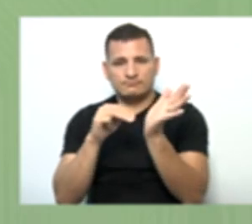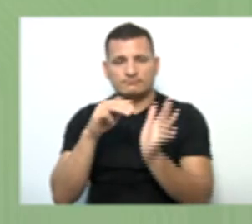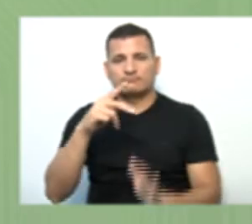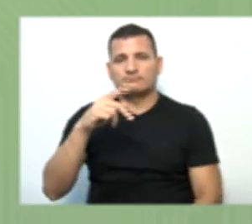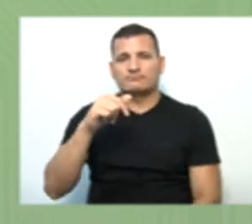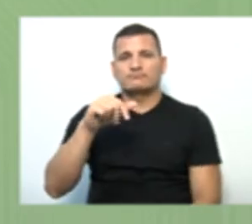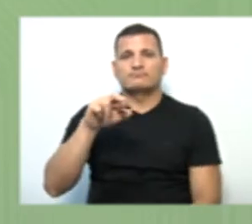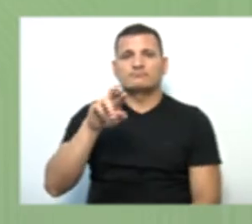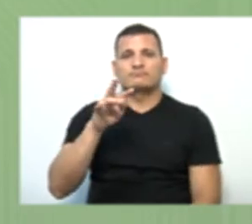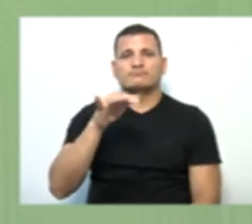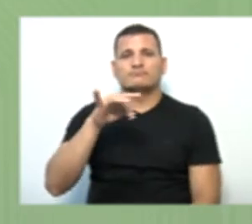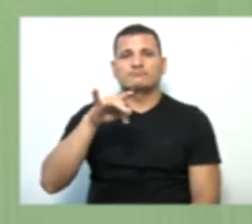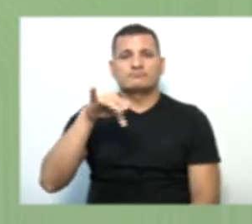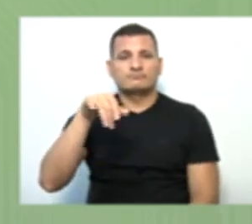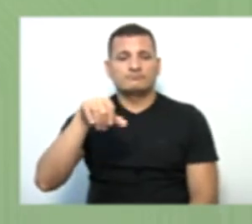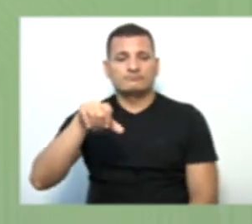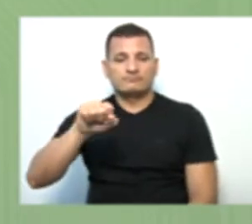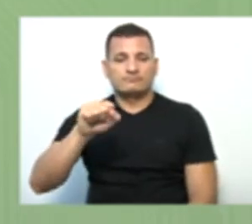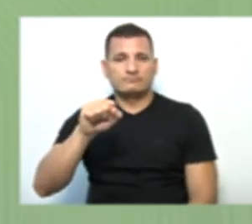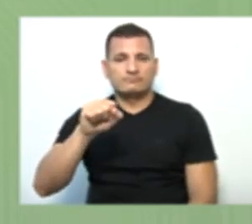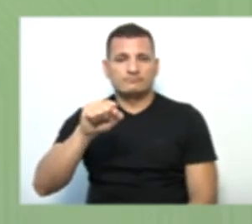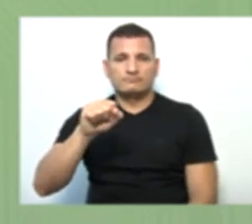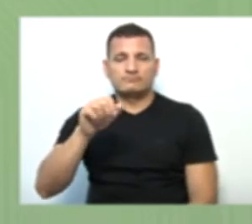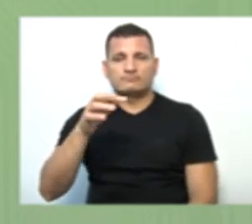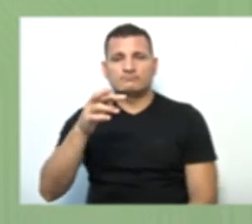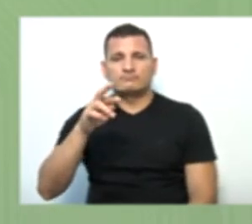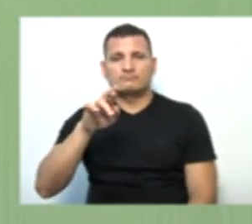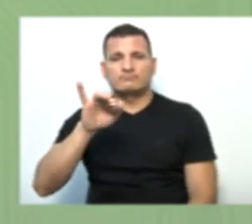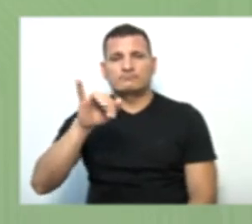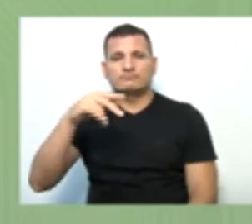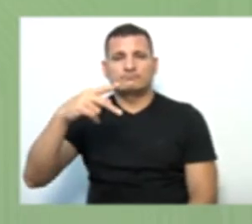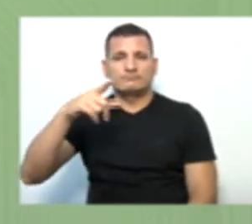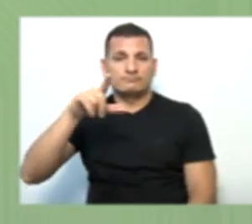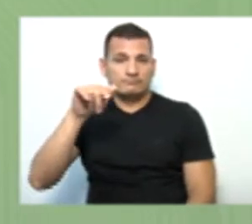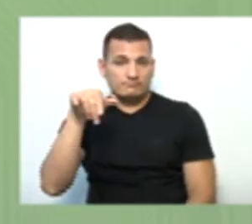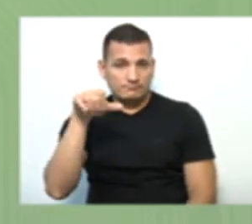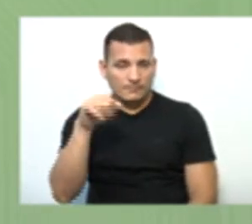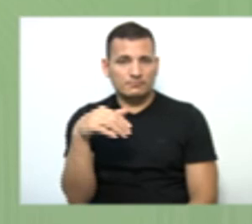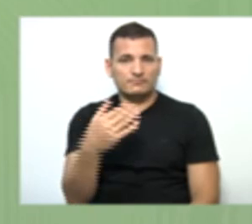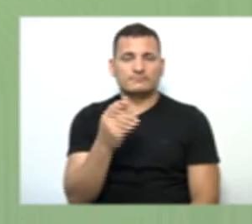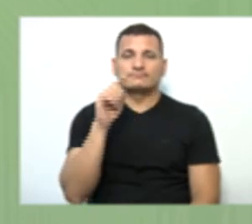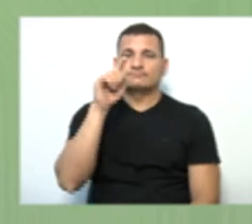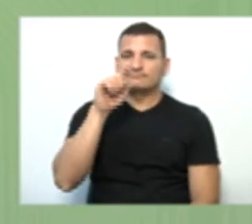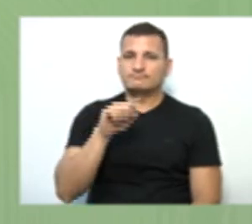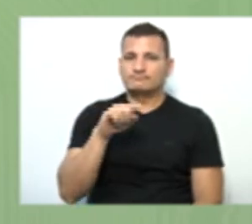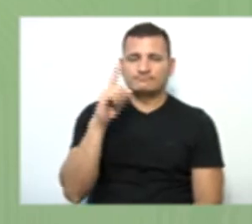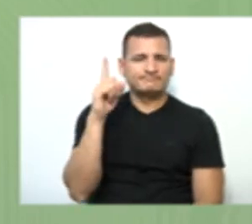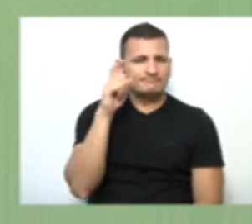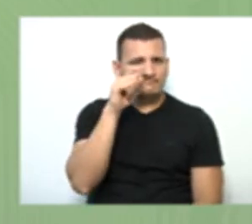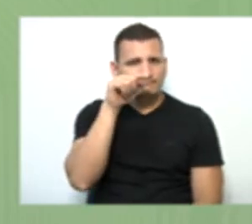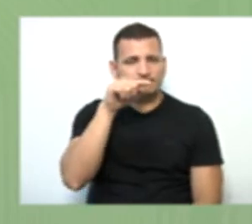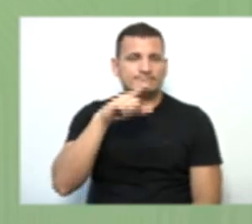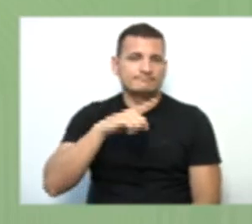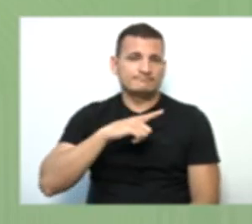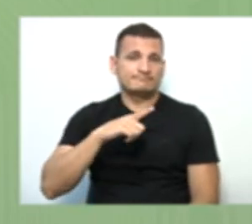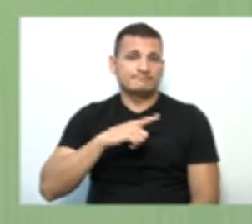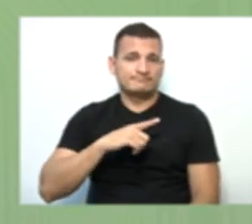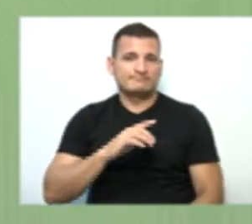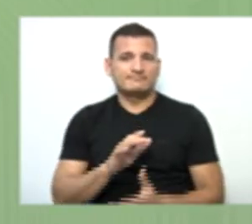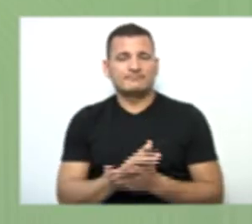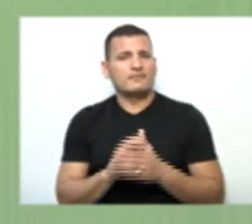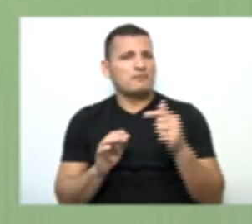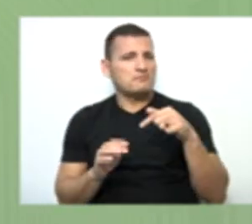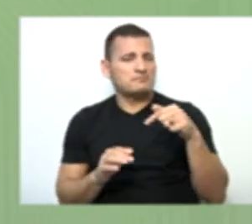triplas. Ixi. Essa é difícil, hein, professora? Essa é muito difícil. A gente nunca falou isso